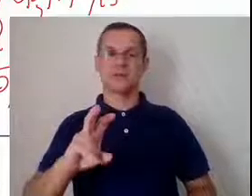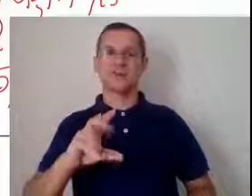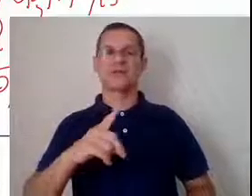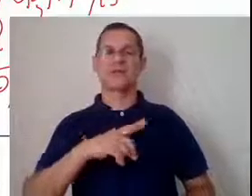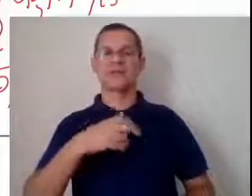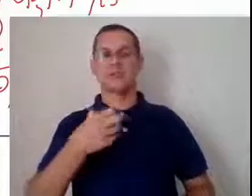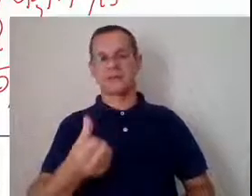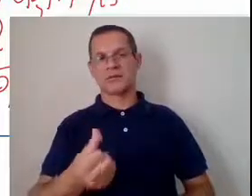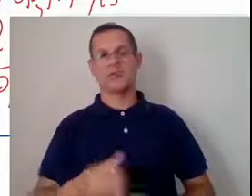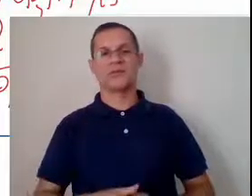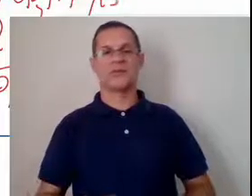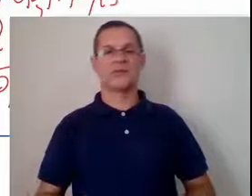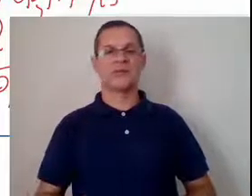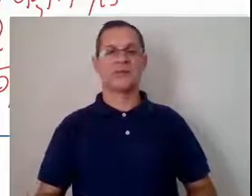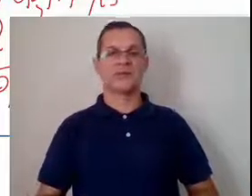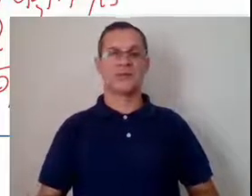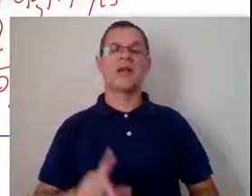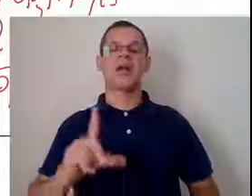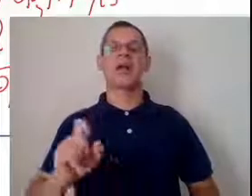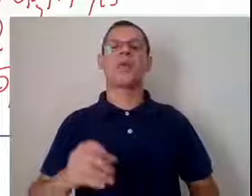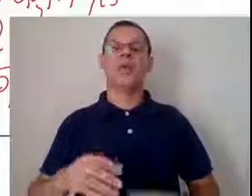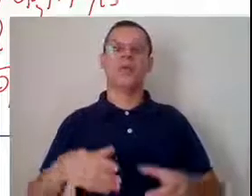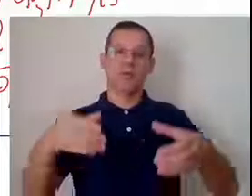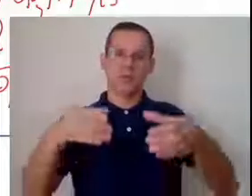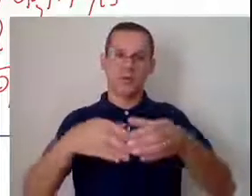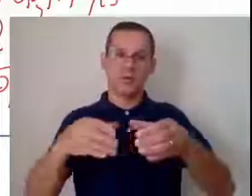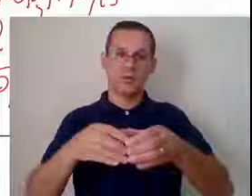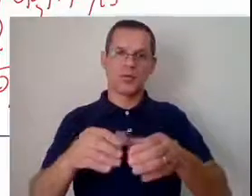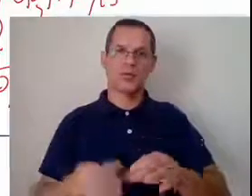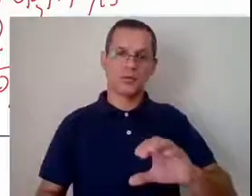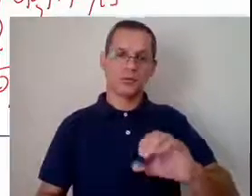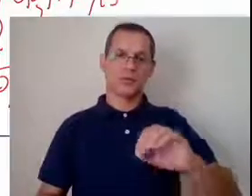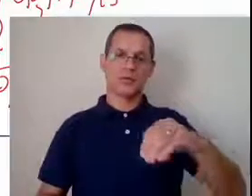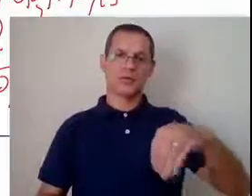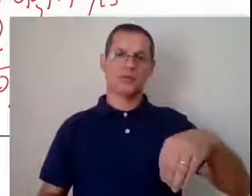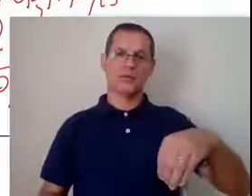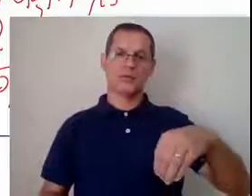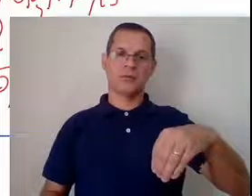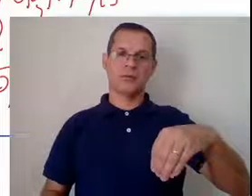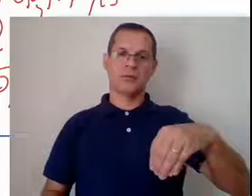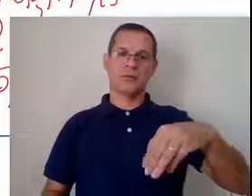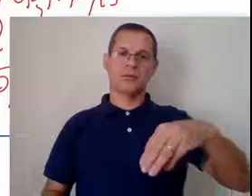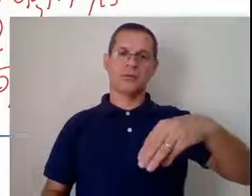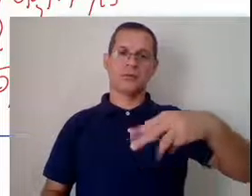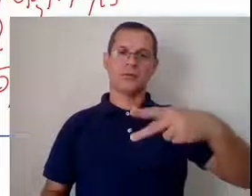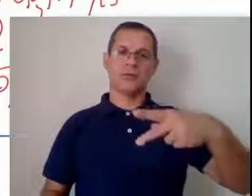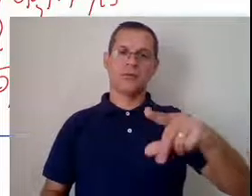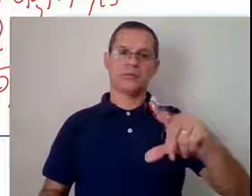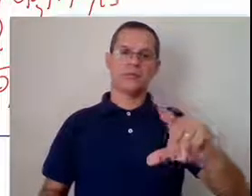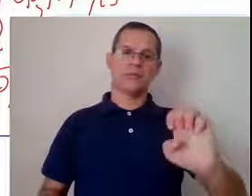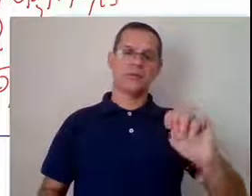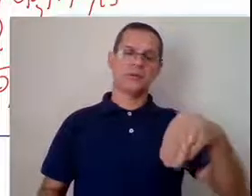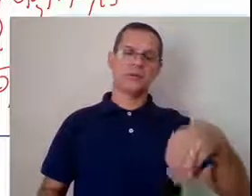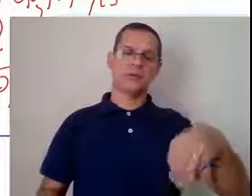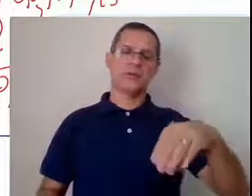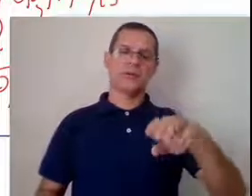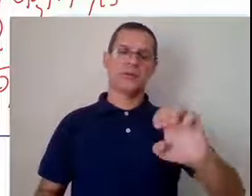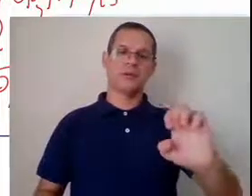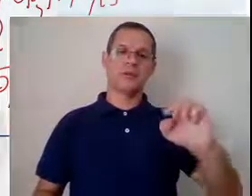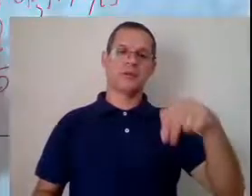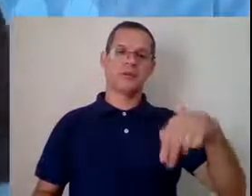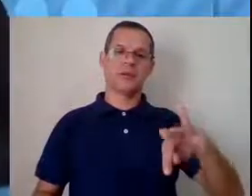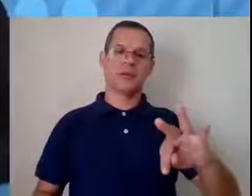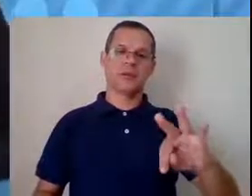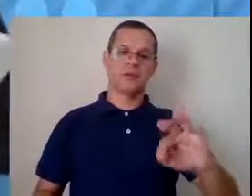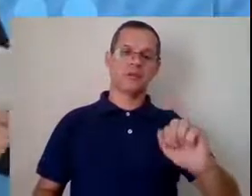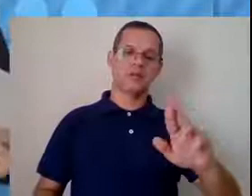Então, isso vem a ser um conjunto complementar. Então, eu mostrei para